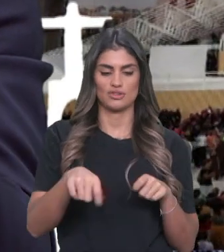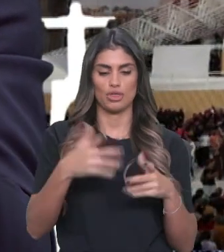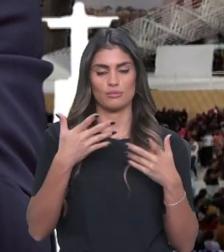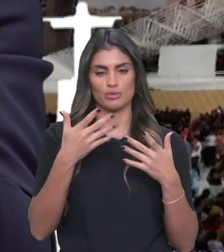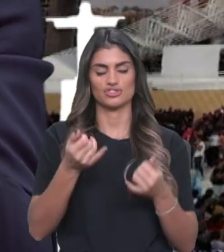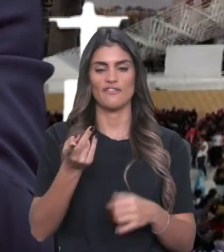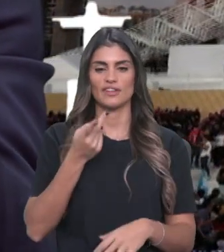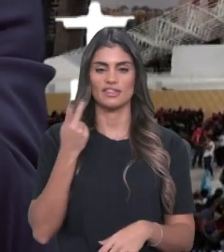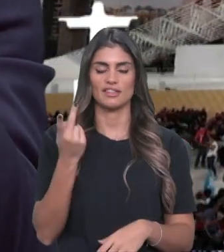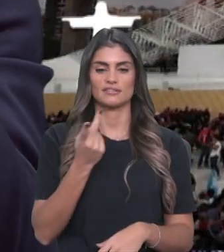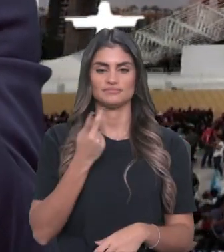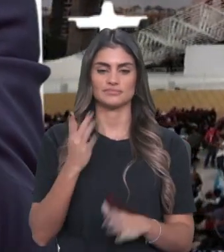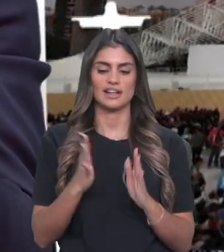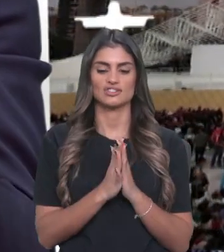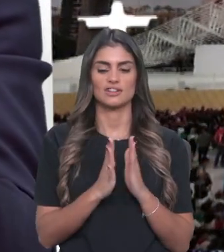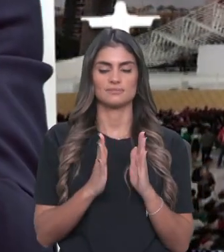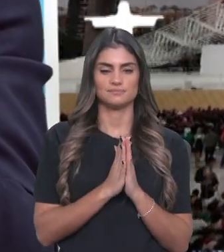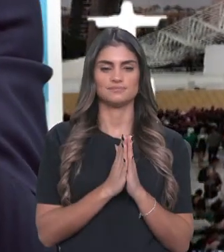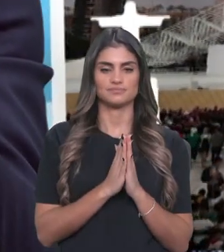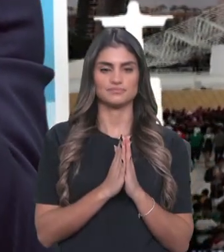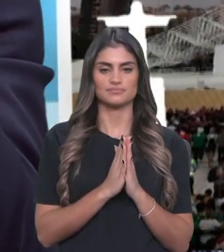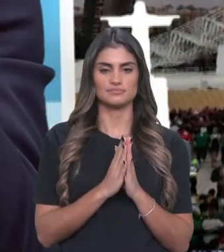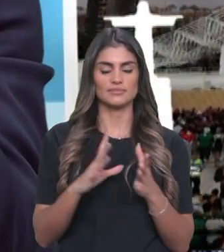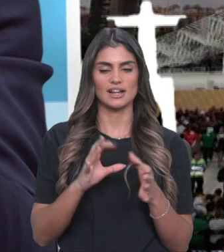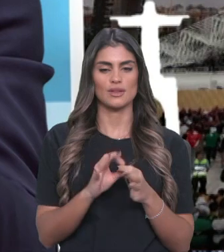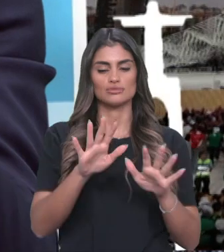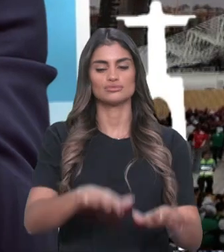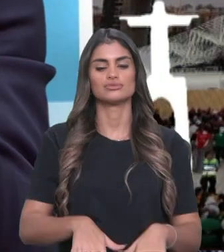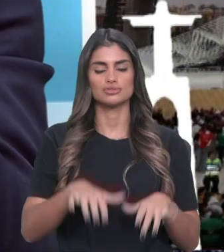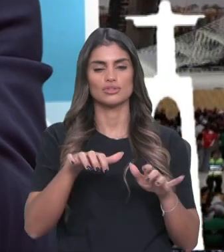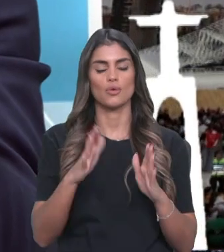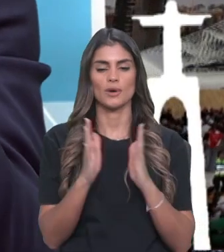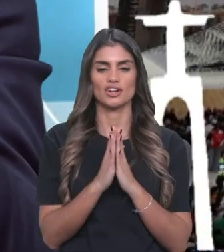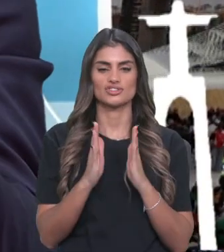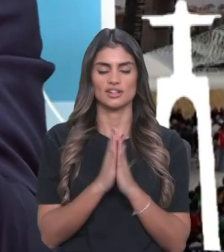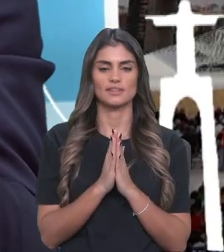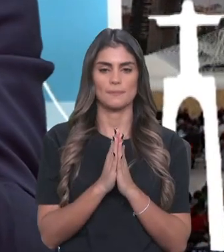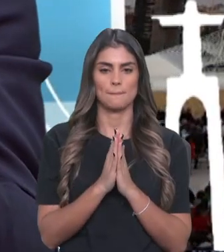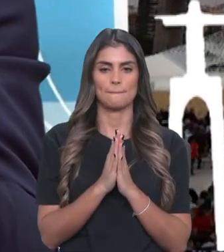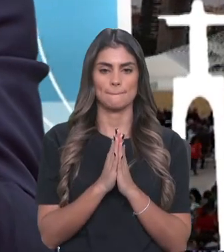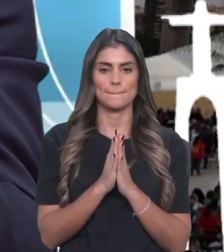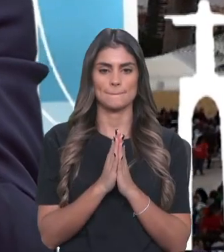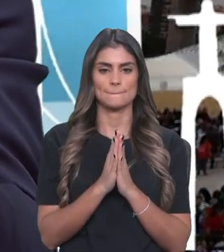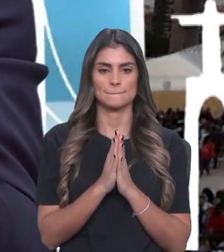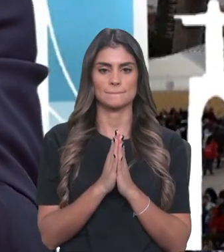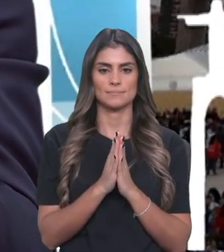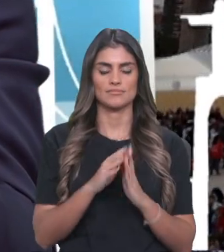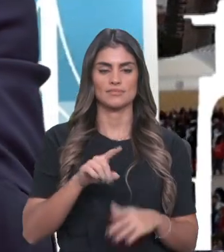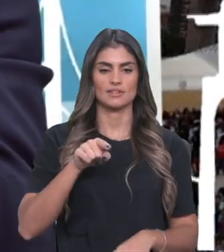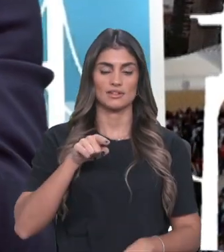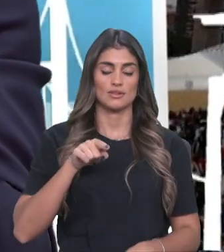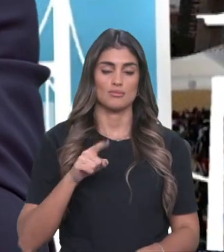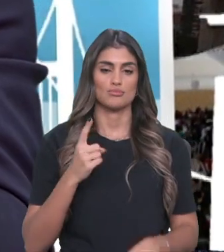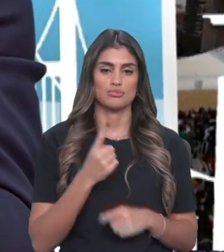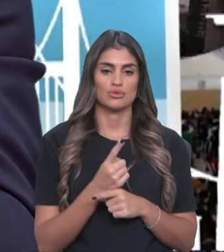e a vida da Igreja vive em torno da Eucaristia, como dizíamos, da Eucaristia que faz a Igreja e a Igreja que faz a Eucaristia,